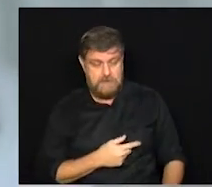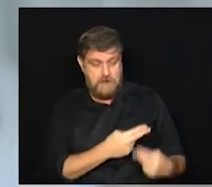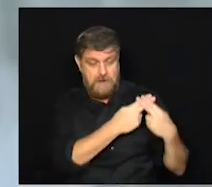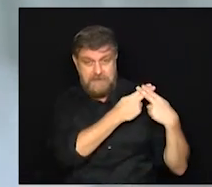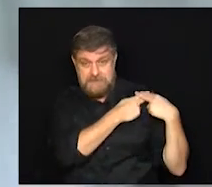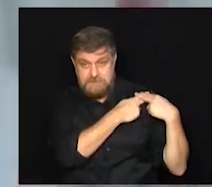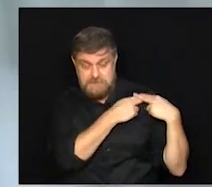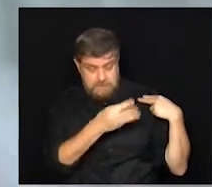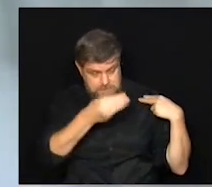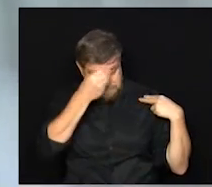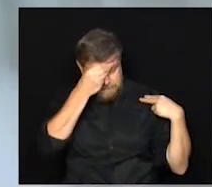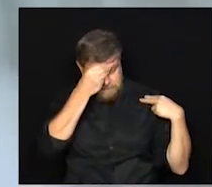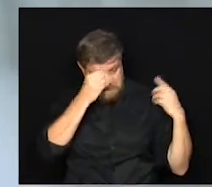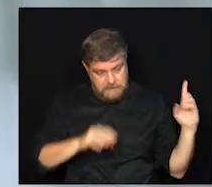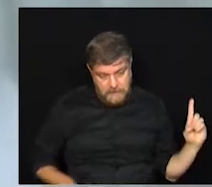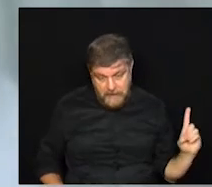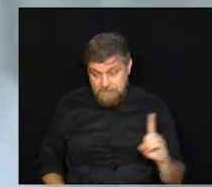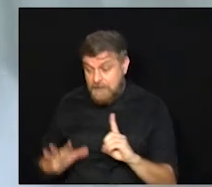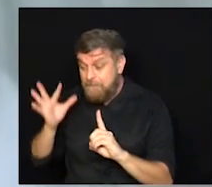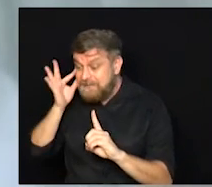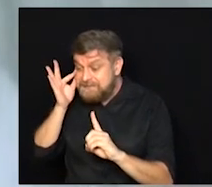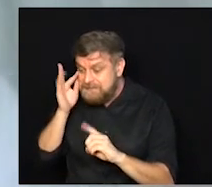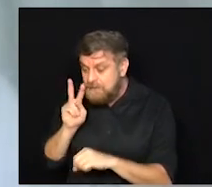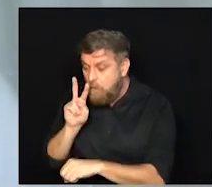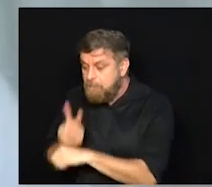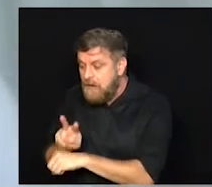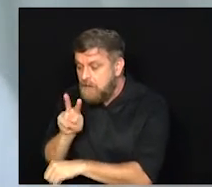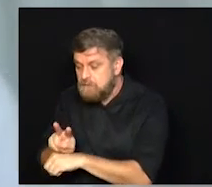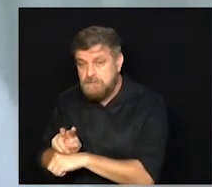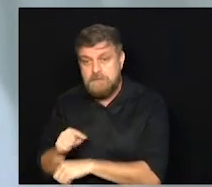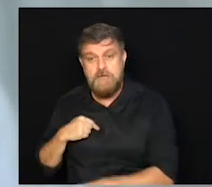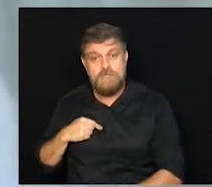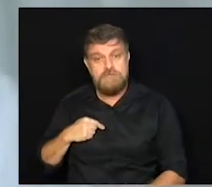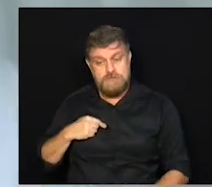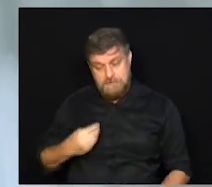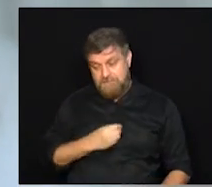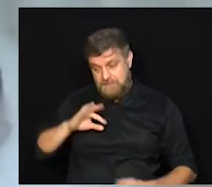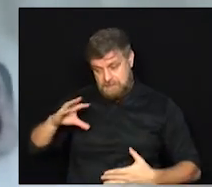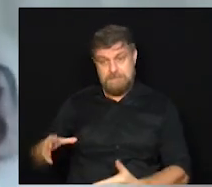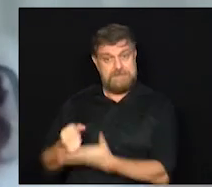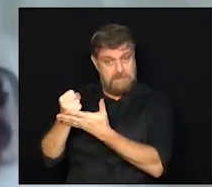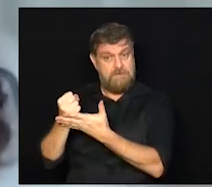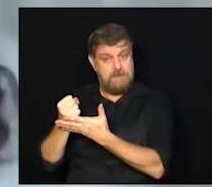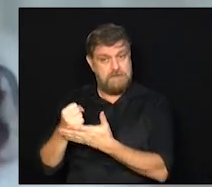tomar conhecimento e vir para ajudar, a gente pode salvar, inclusive, uma vida.